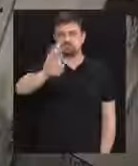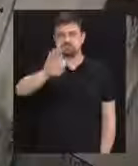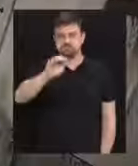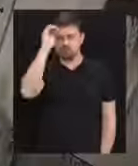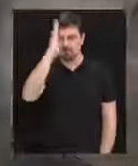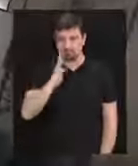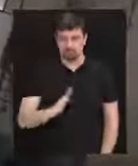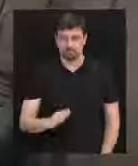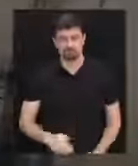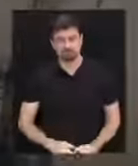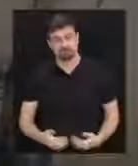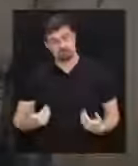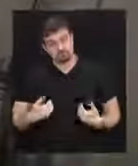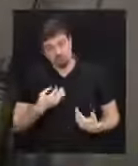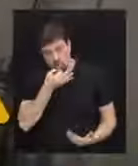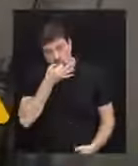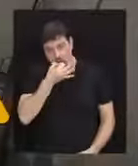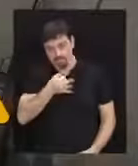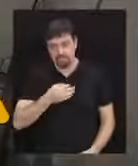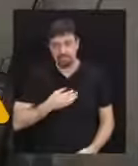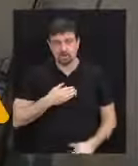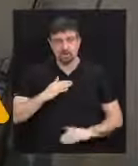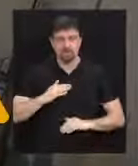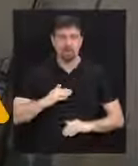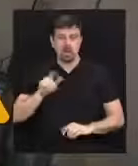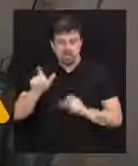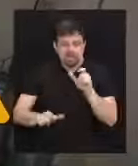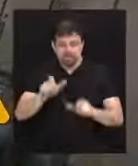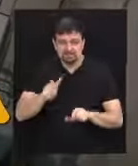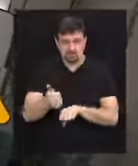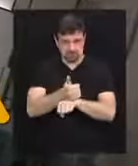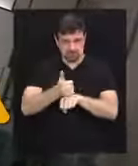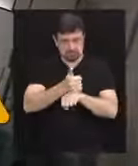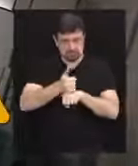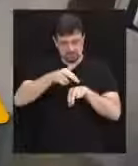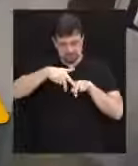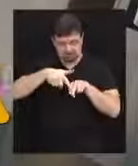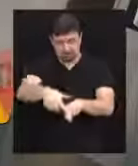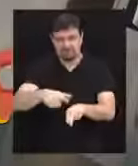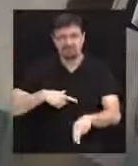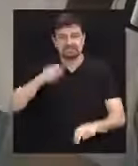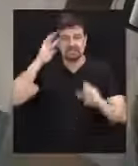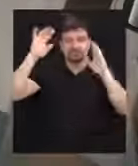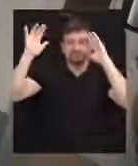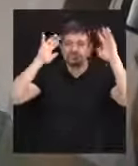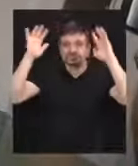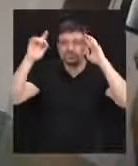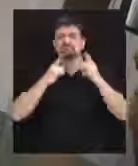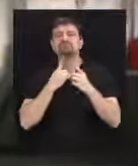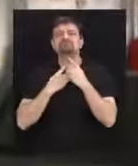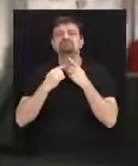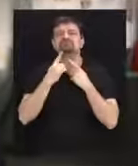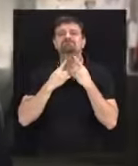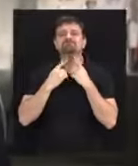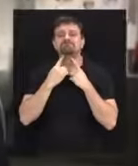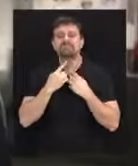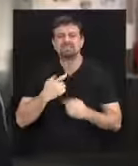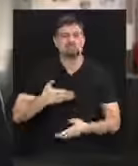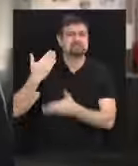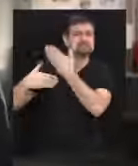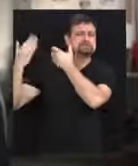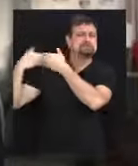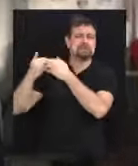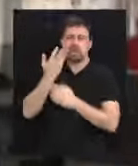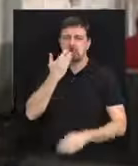no Brasil. Acho que qualquer pessoa que anda de skate, que se profissionaliza e tudo mais, o sonho é ter uma pista. E aí